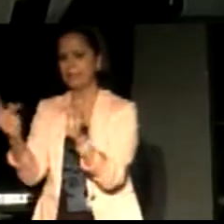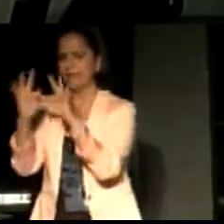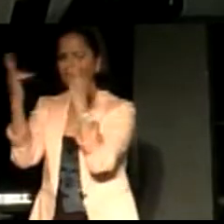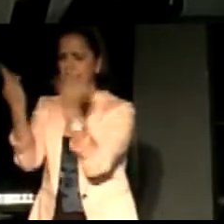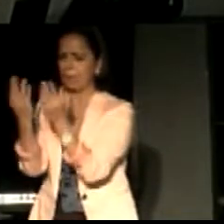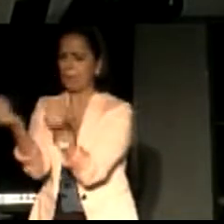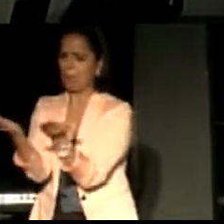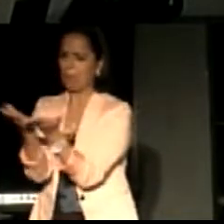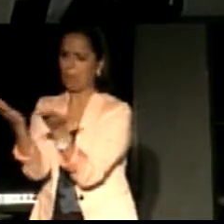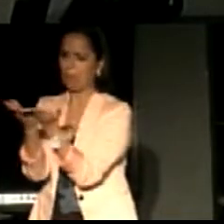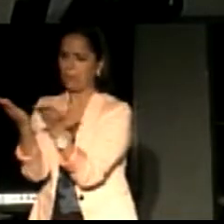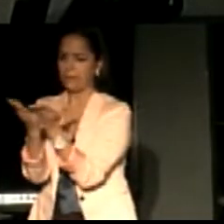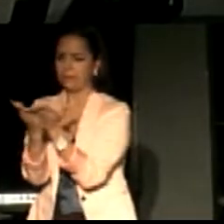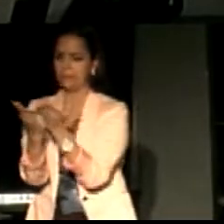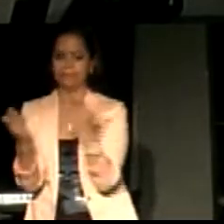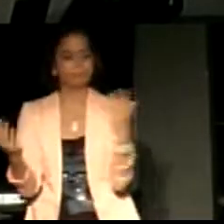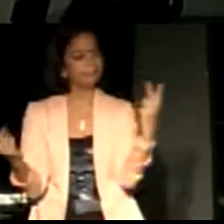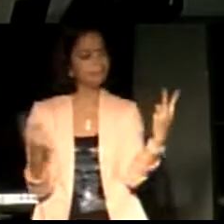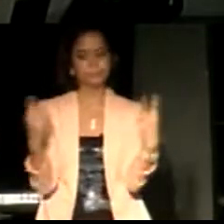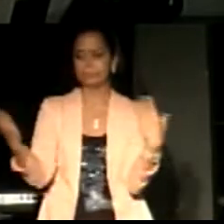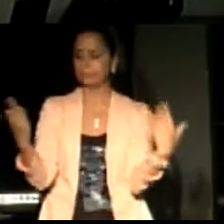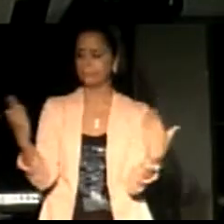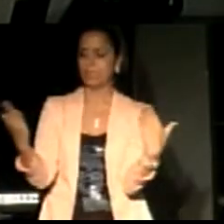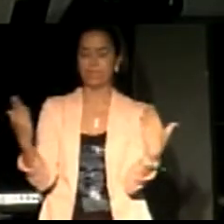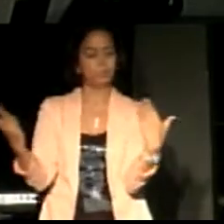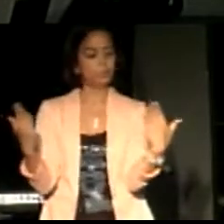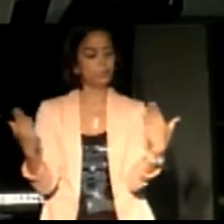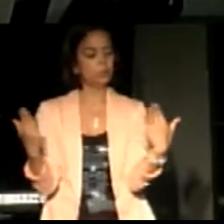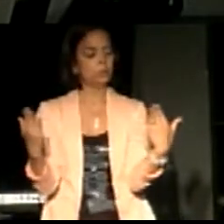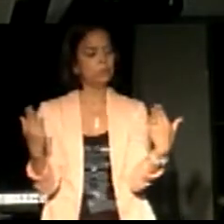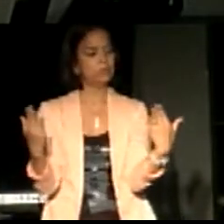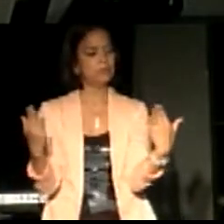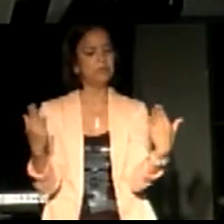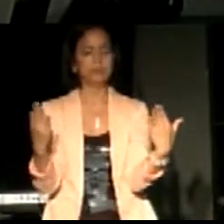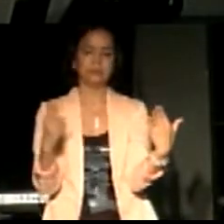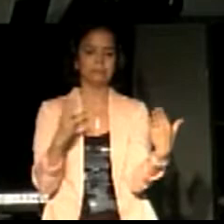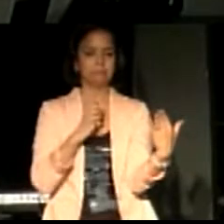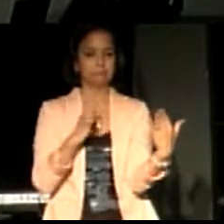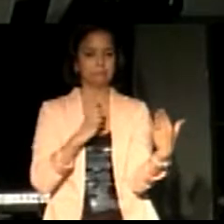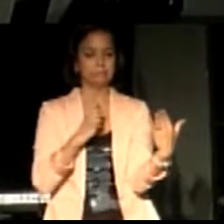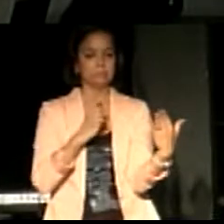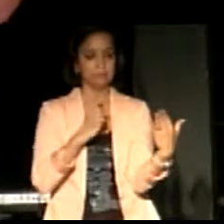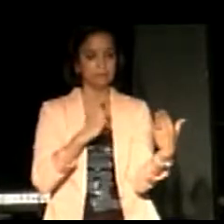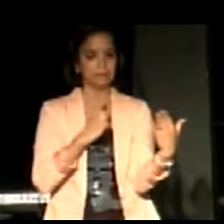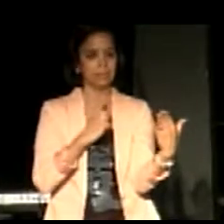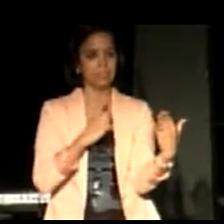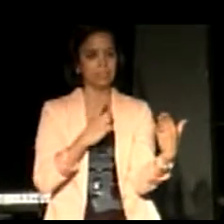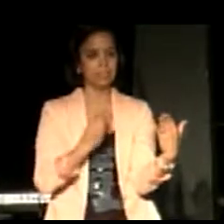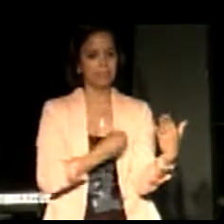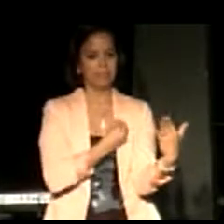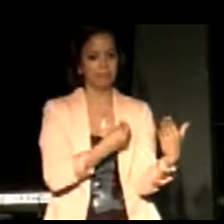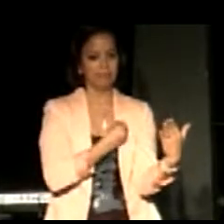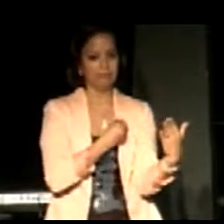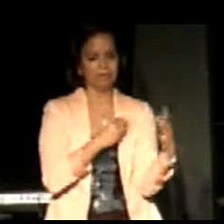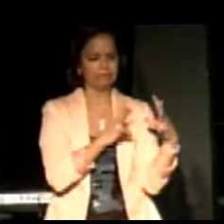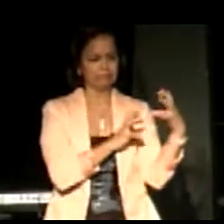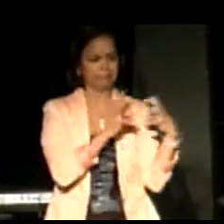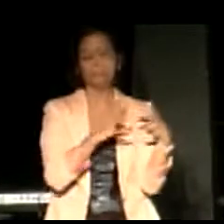Claro que as duas, com as suas devidas considerações, viviam